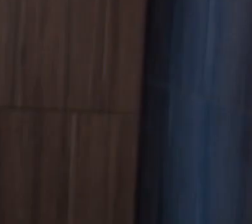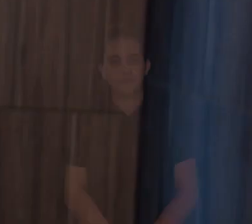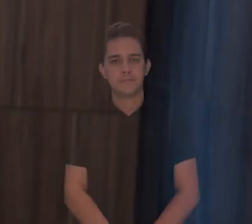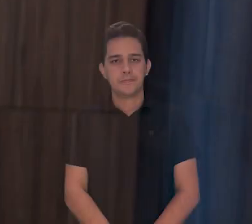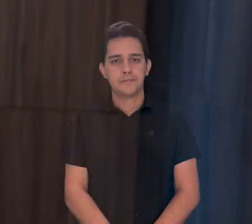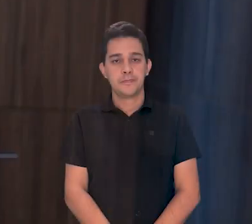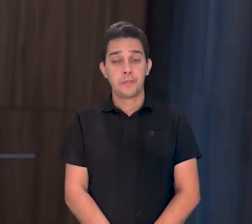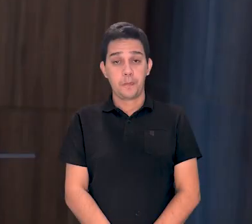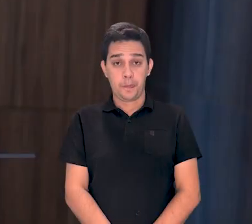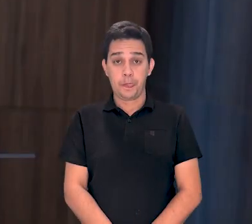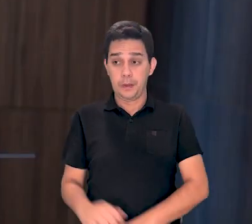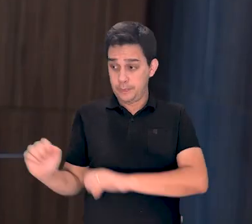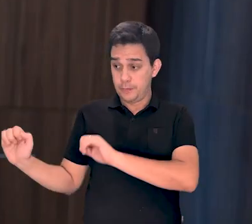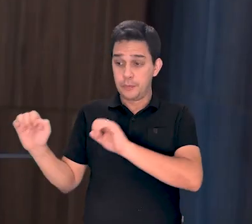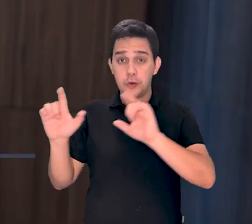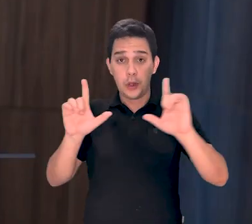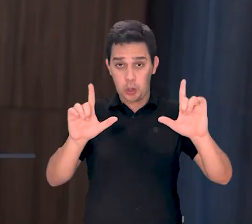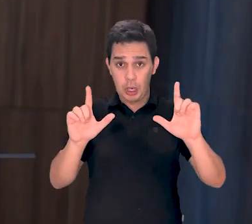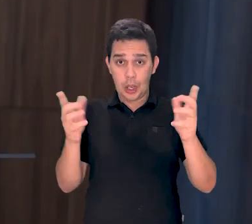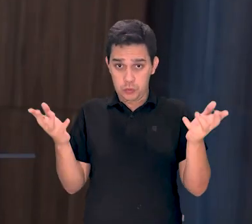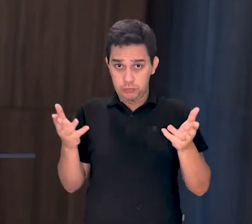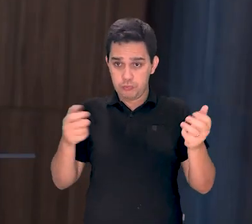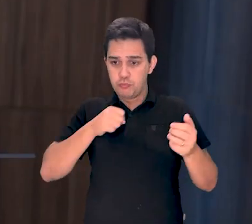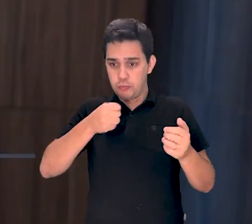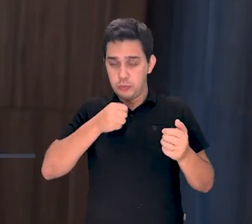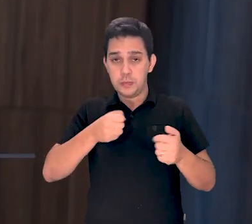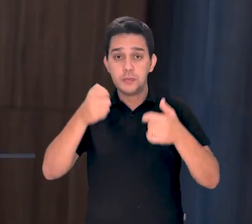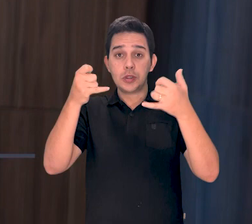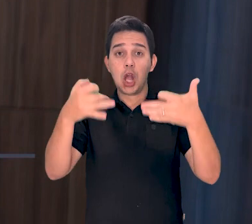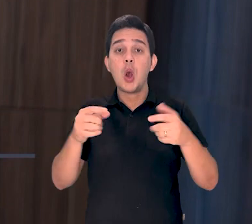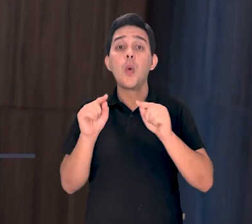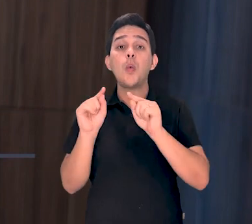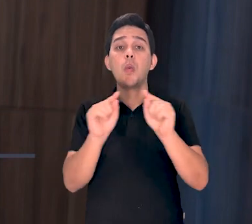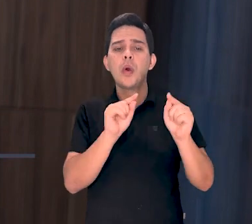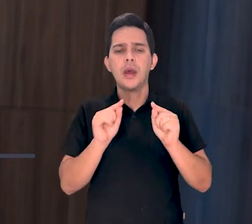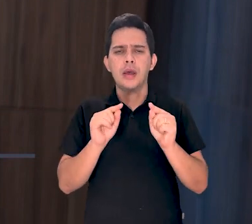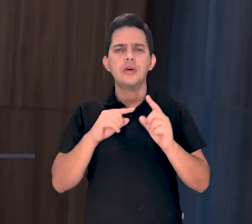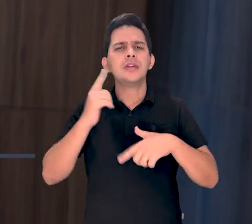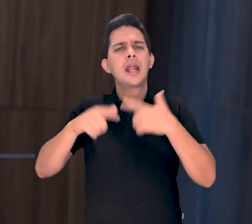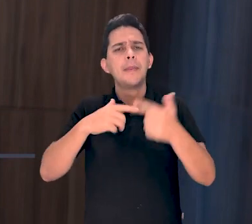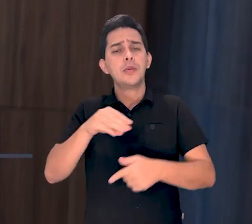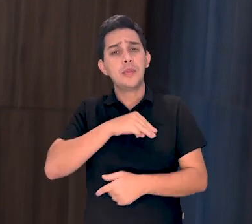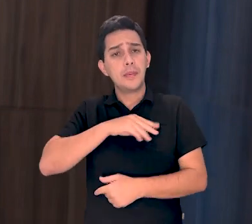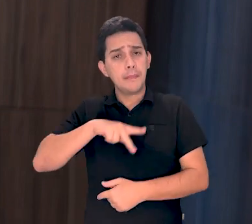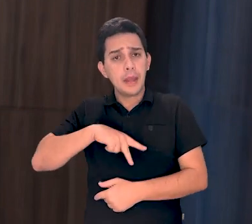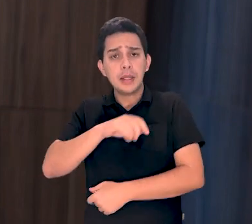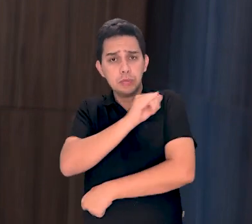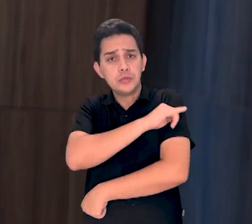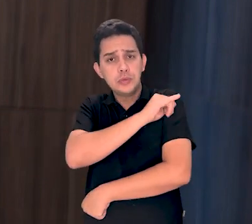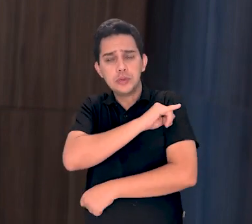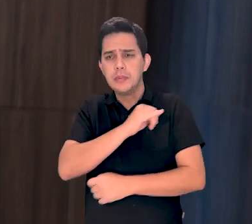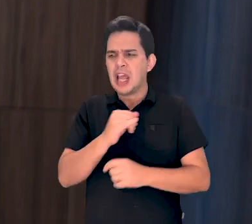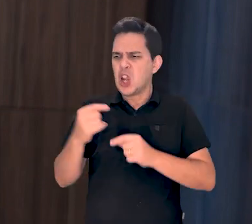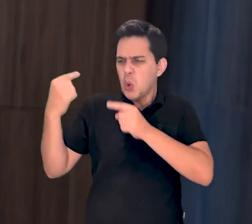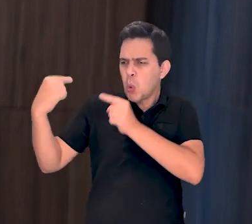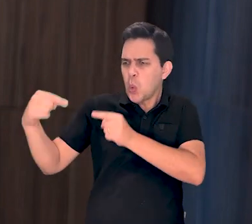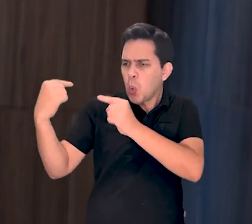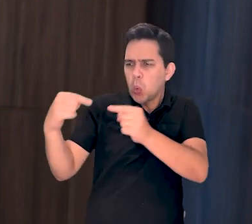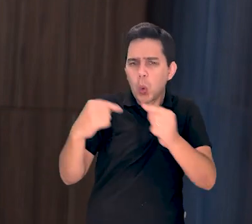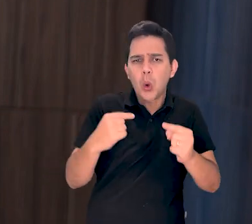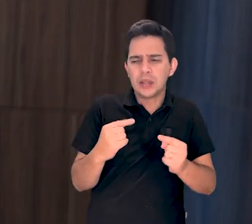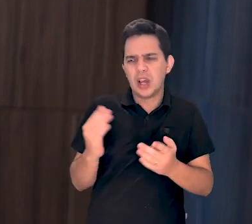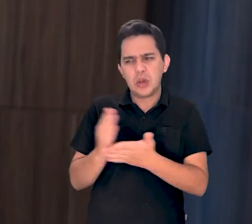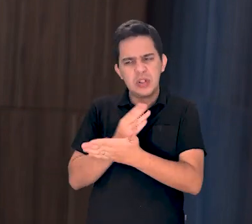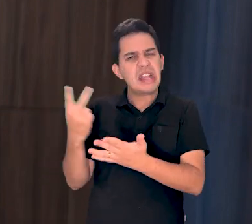e no quadro conheço atuação do mp-rj de hoje você vai entender um pouco do trabalho do MP estadual para combater algumas irregularidades